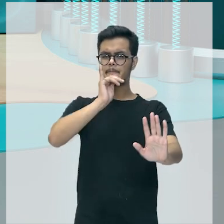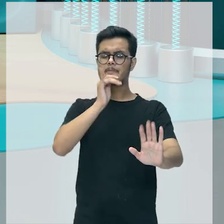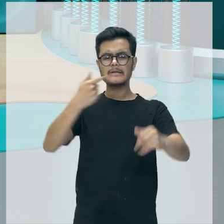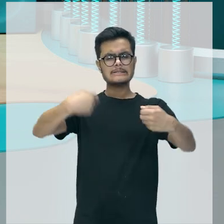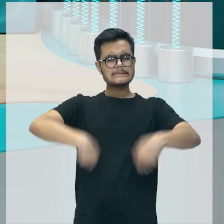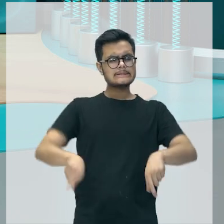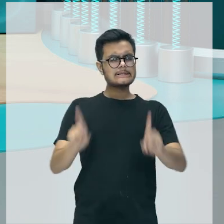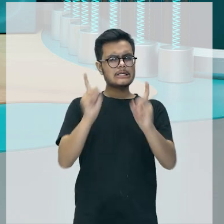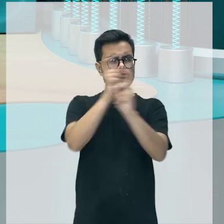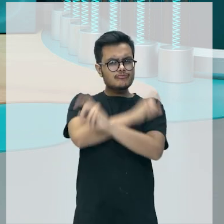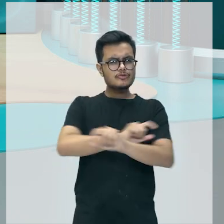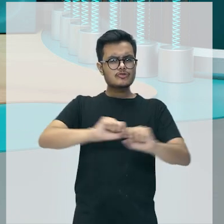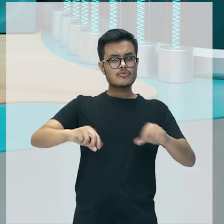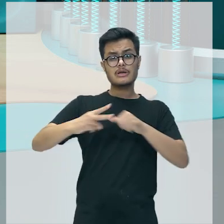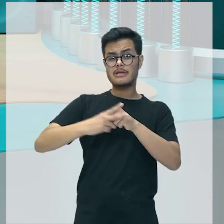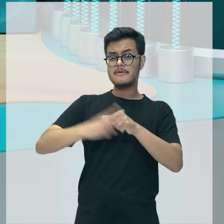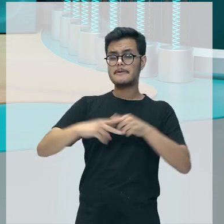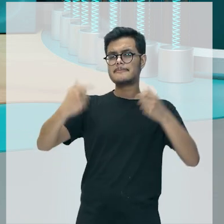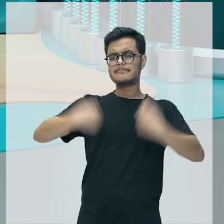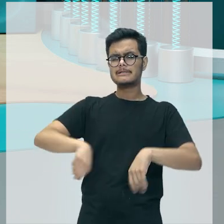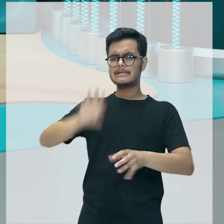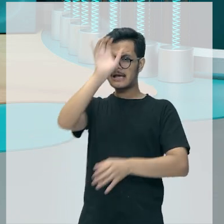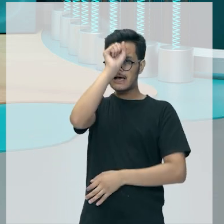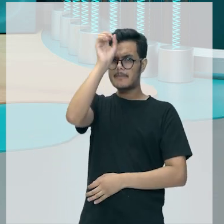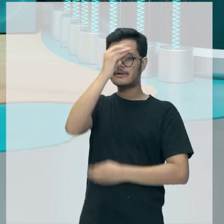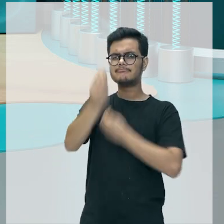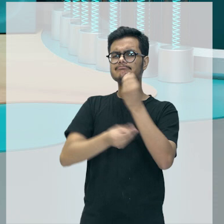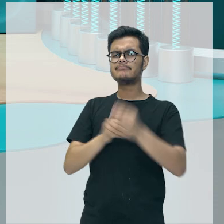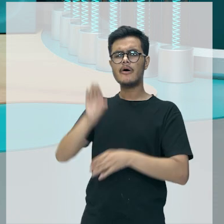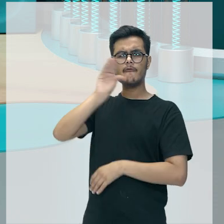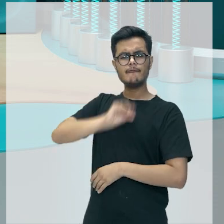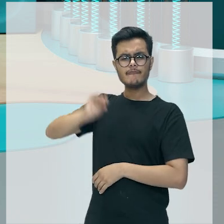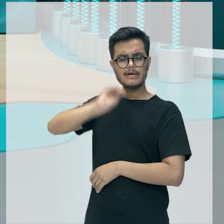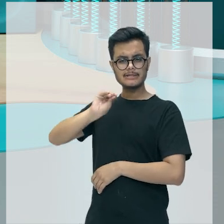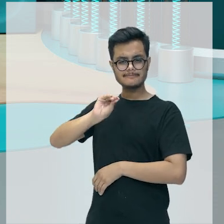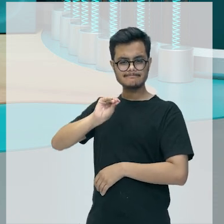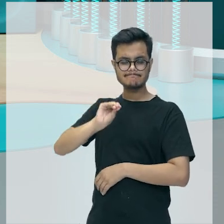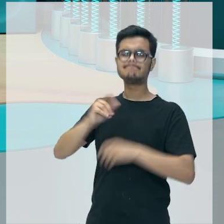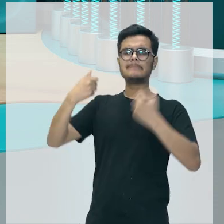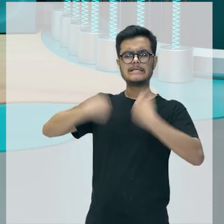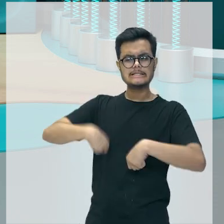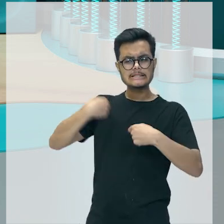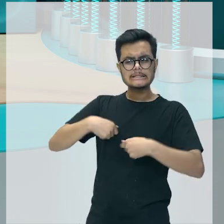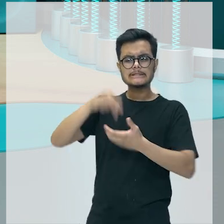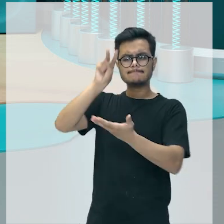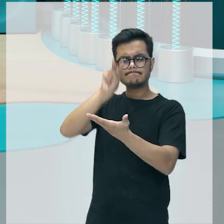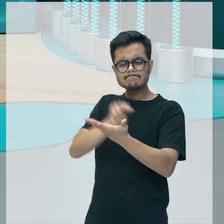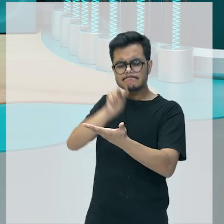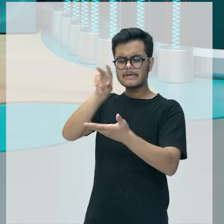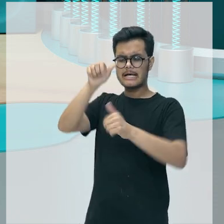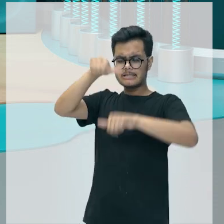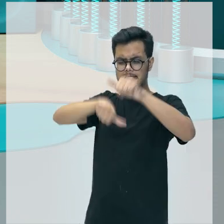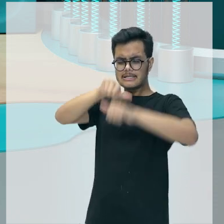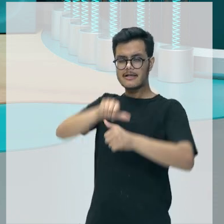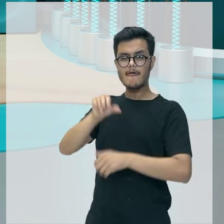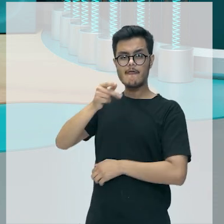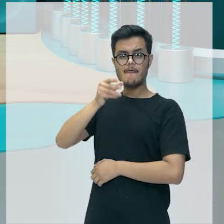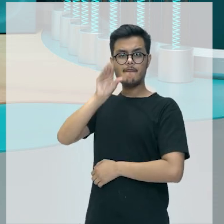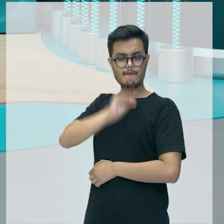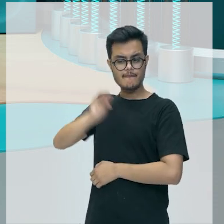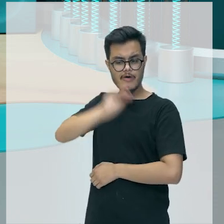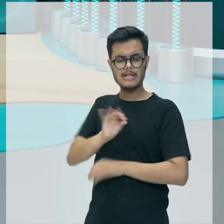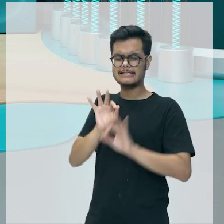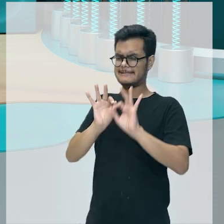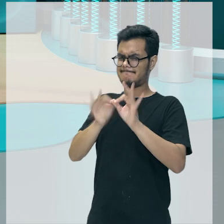pouquinho sobre os verbos regulares é a questão da pronúncia, que você tem que observar, tem que aprender as terminações